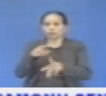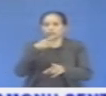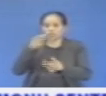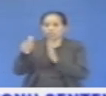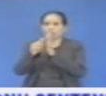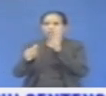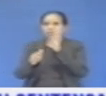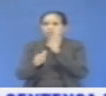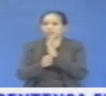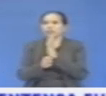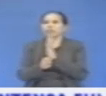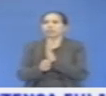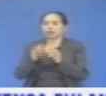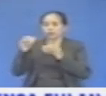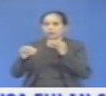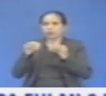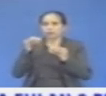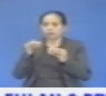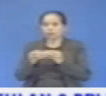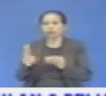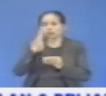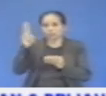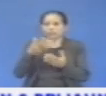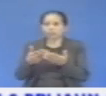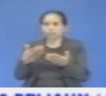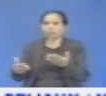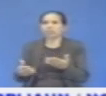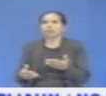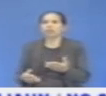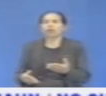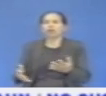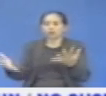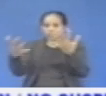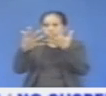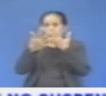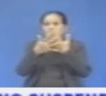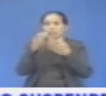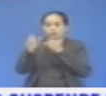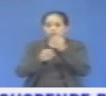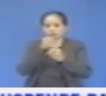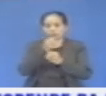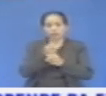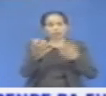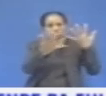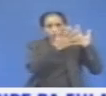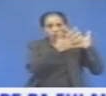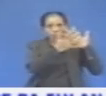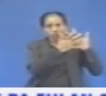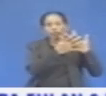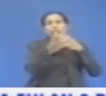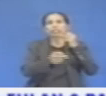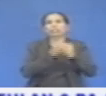resing neng código penal kona ba peculato de uso ho ameaça tinang rua cadeia. Audiência julgamento preside